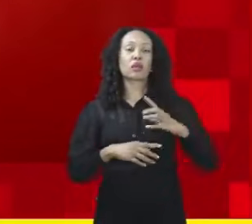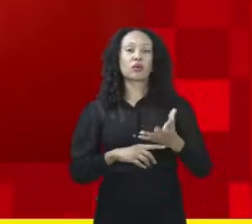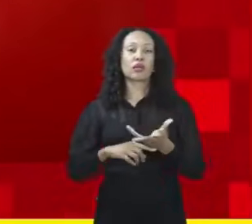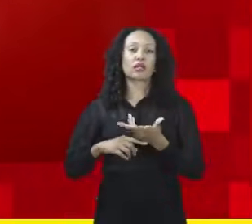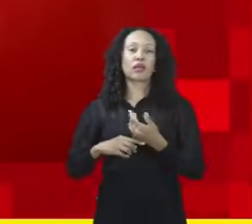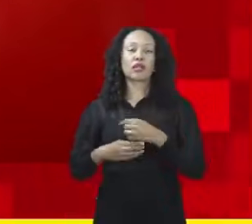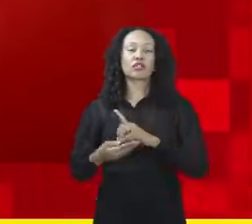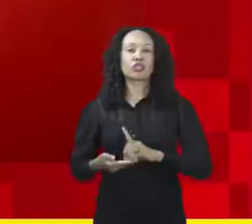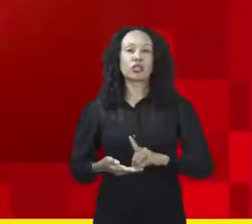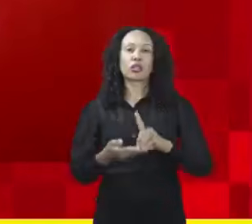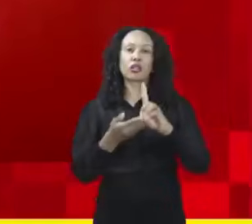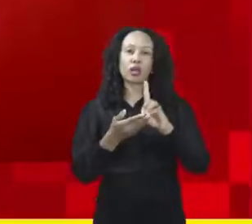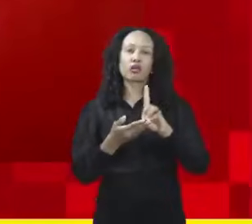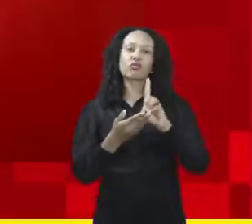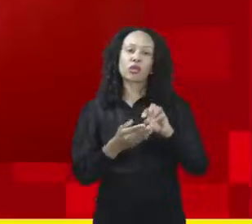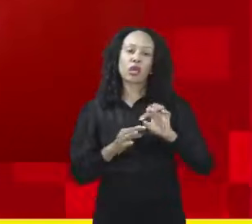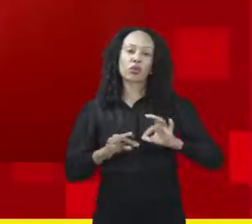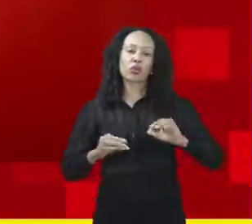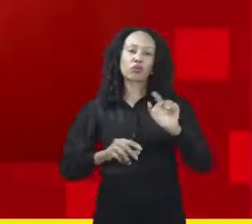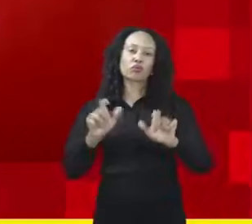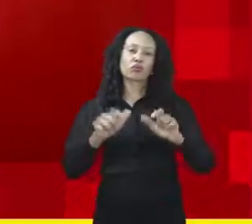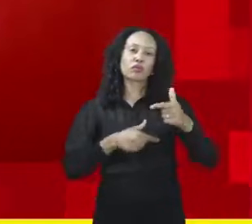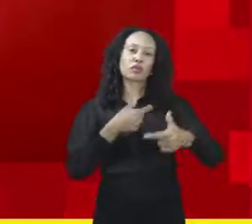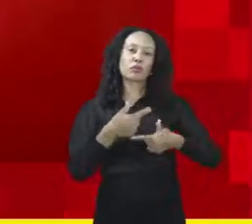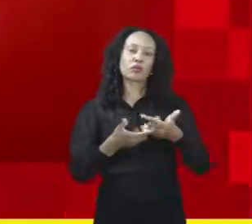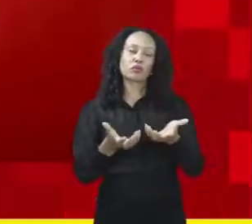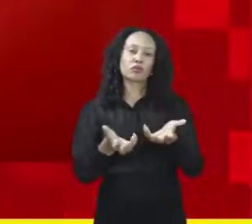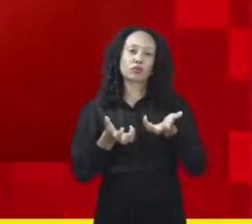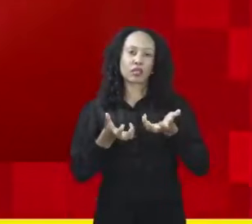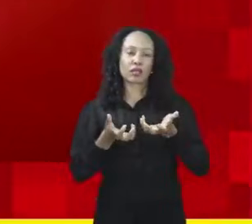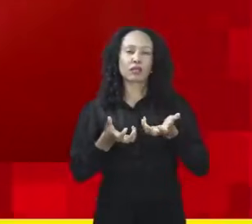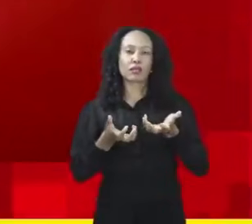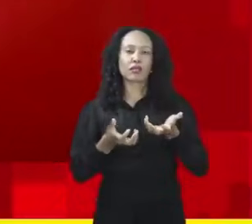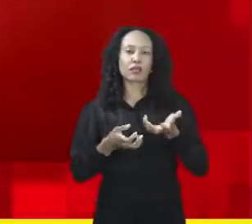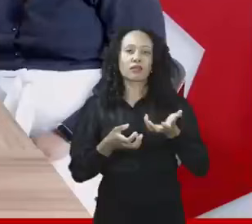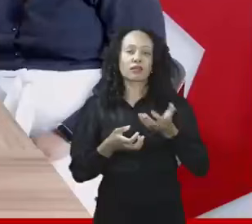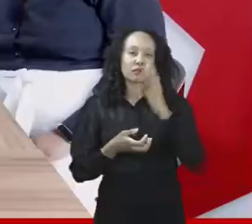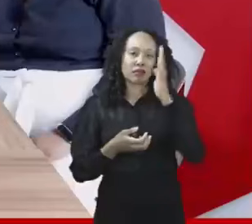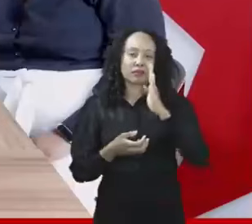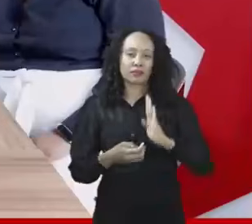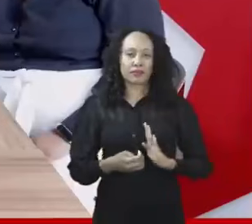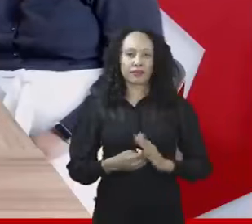é o que busca, né, todos os nossos trabalhadores e trabalhadoras no nosso país.